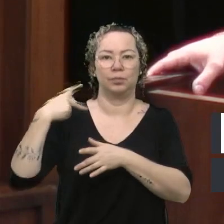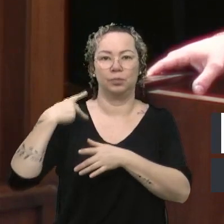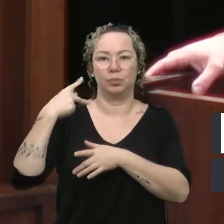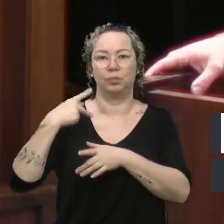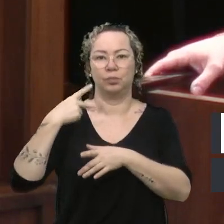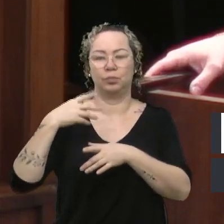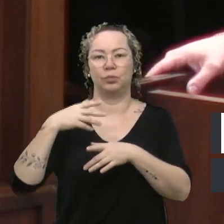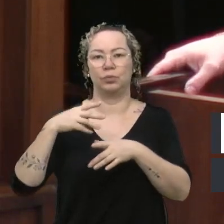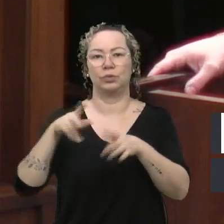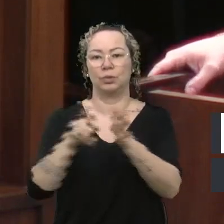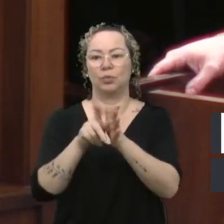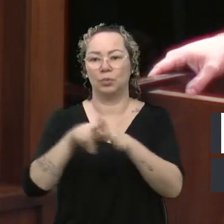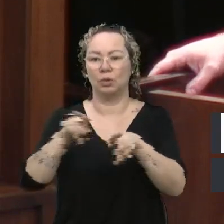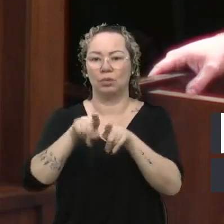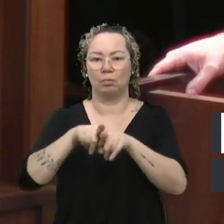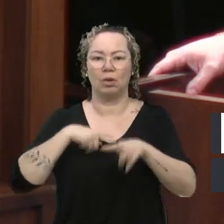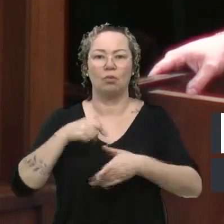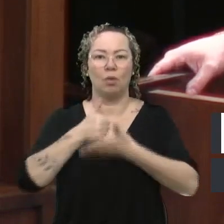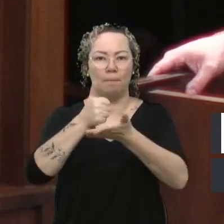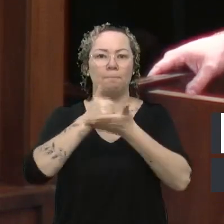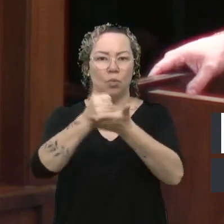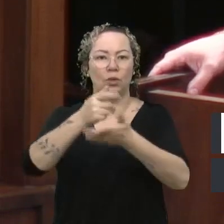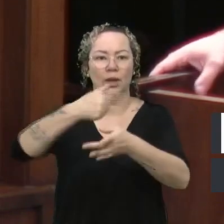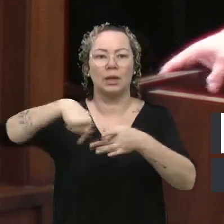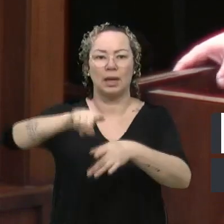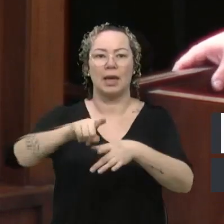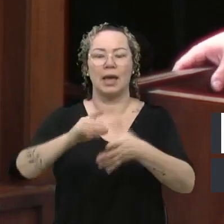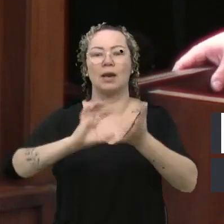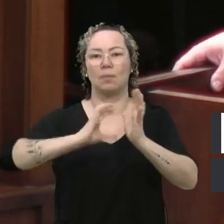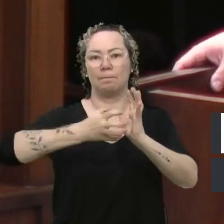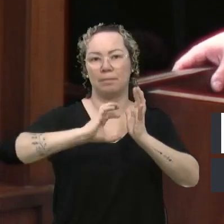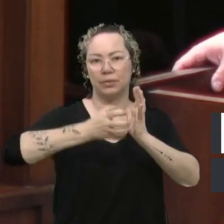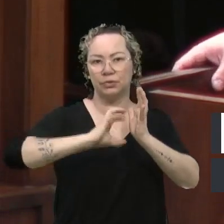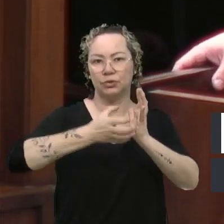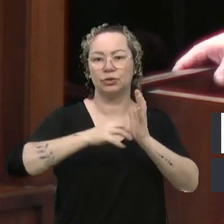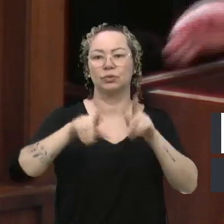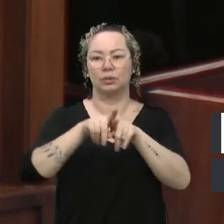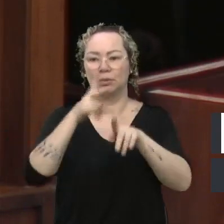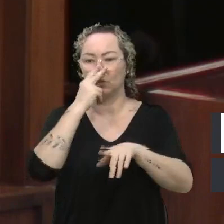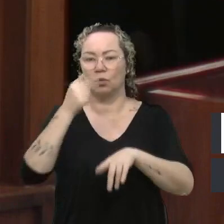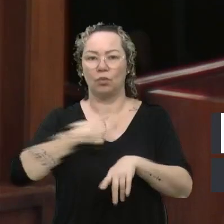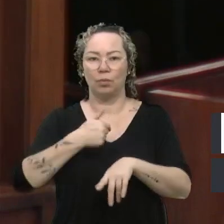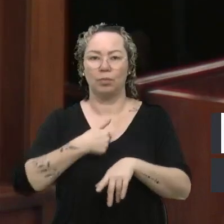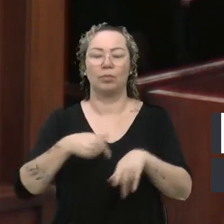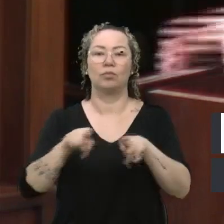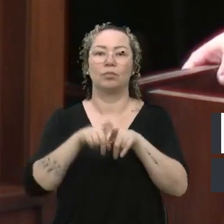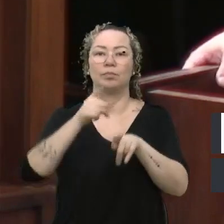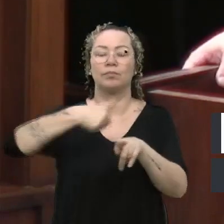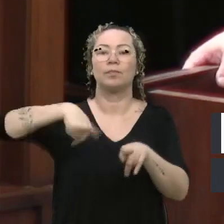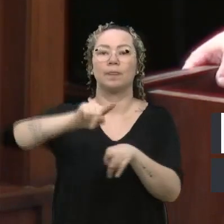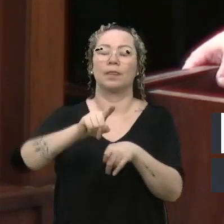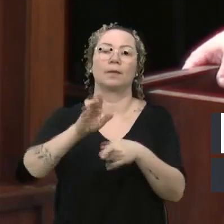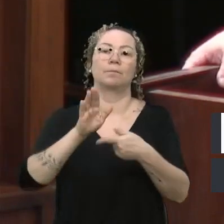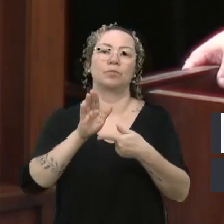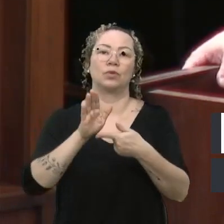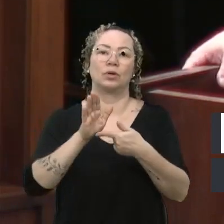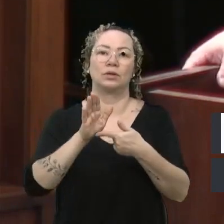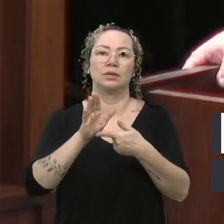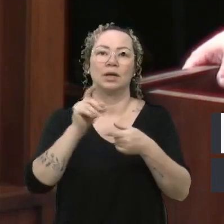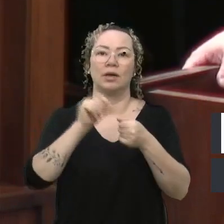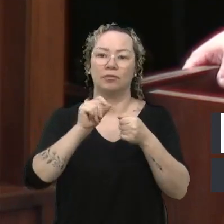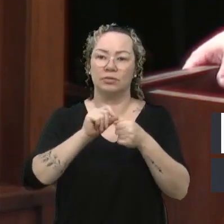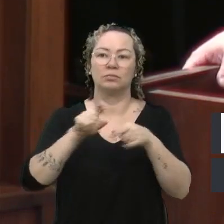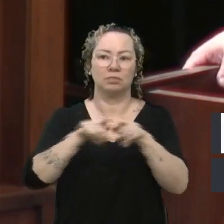eu apoiei a deputada Silvana Covatti. Então, para nós também colocamos à disposição o gabinete da